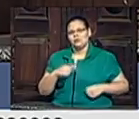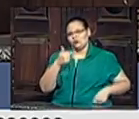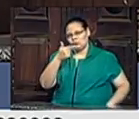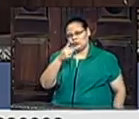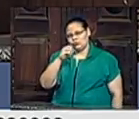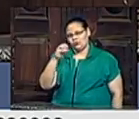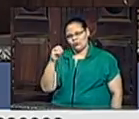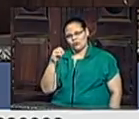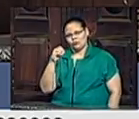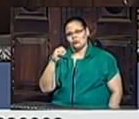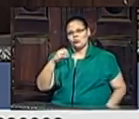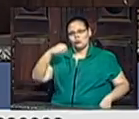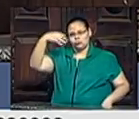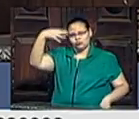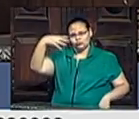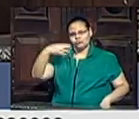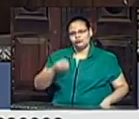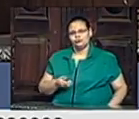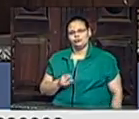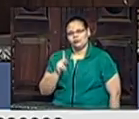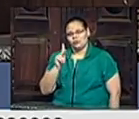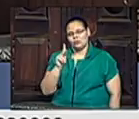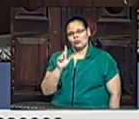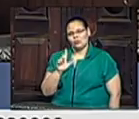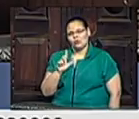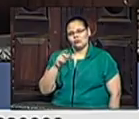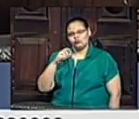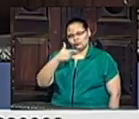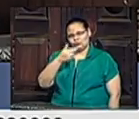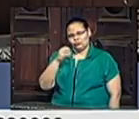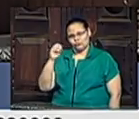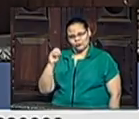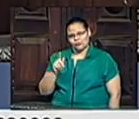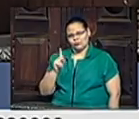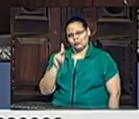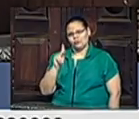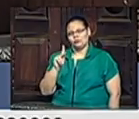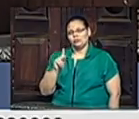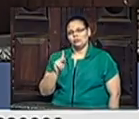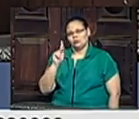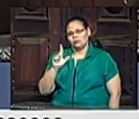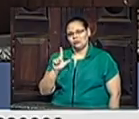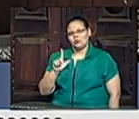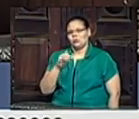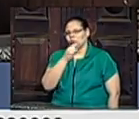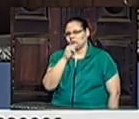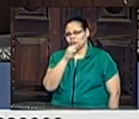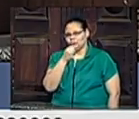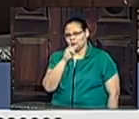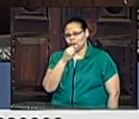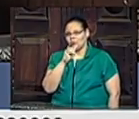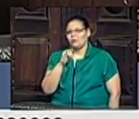300 quilowatts, está pagando muito mais. Não pune o grande consumidor, não pune, por exemplo,